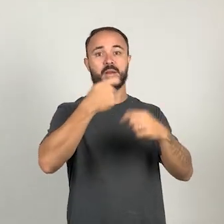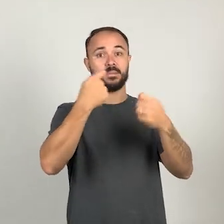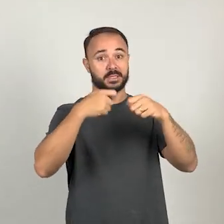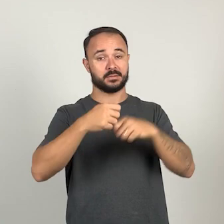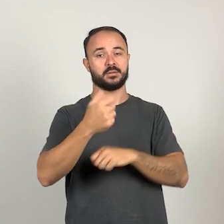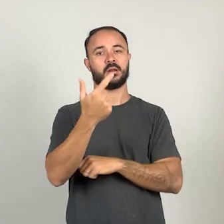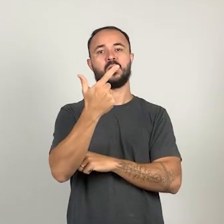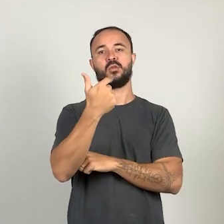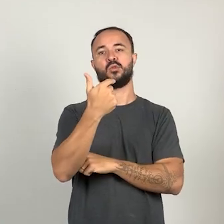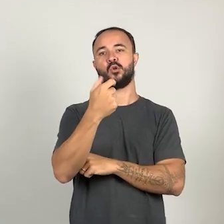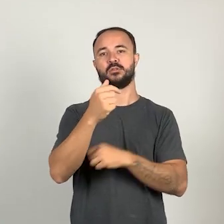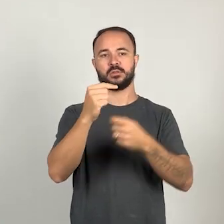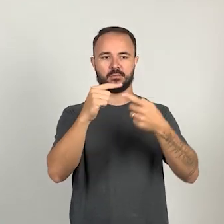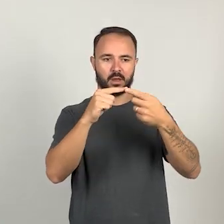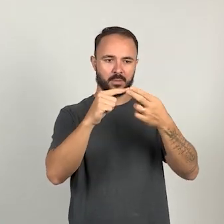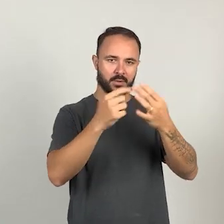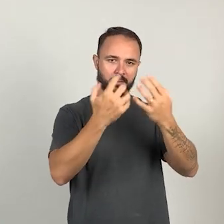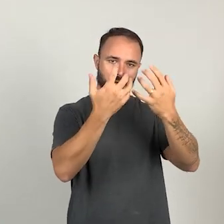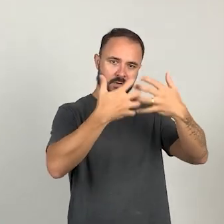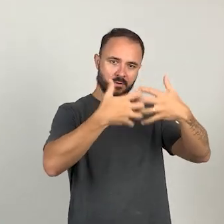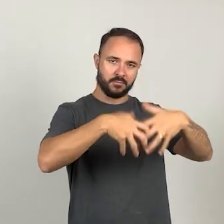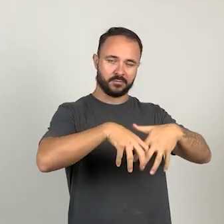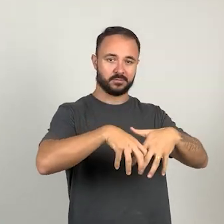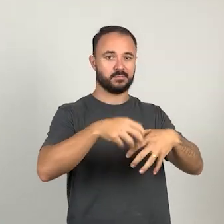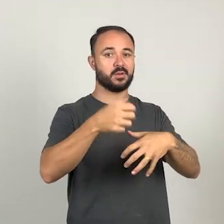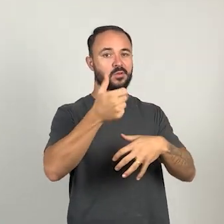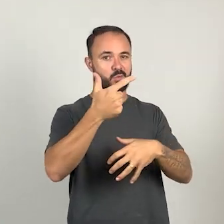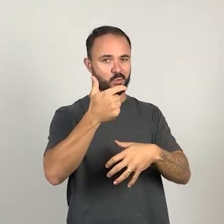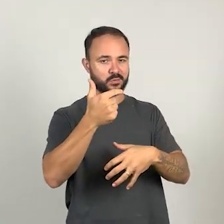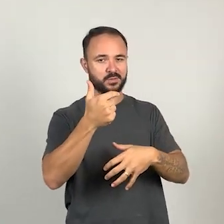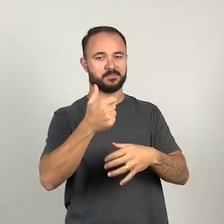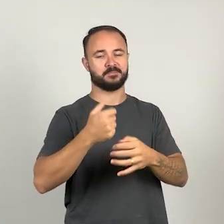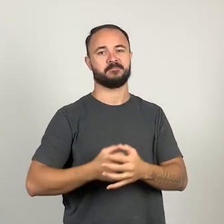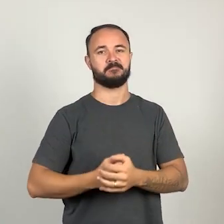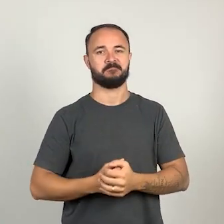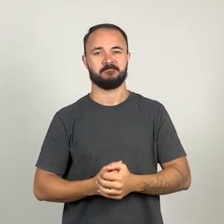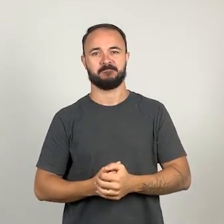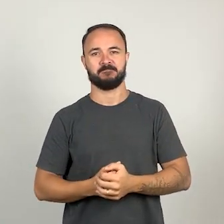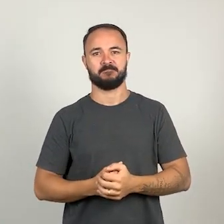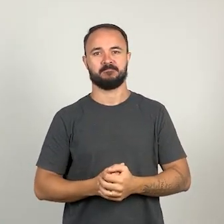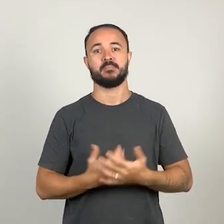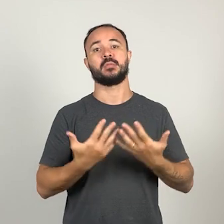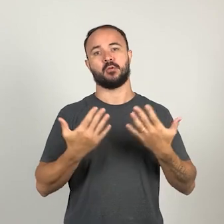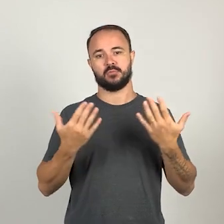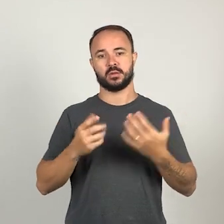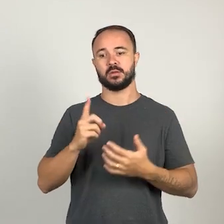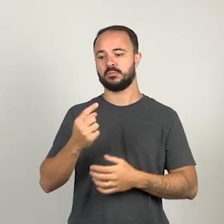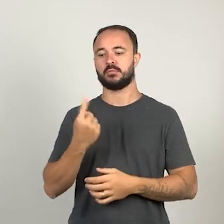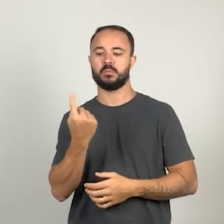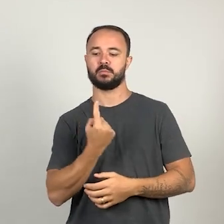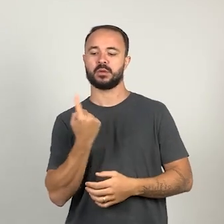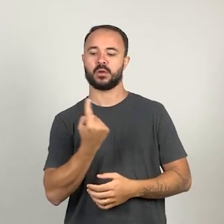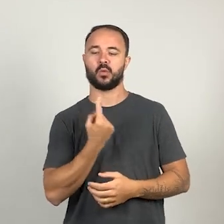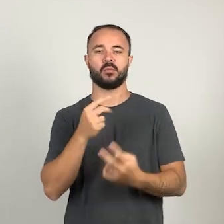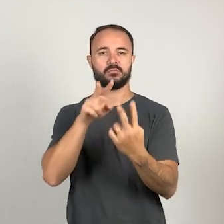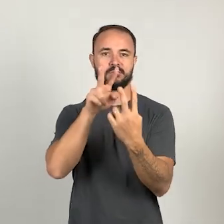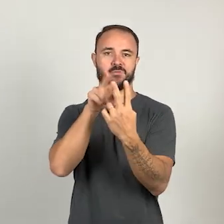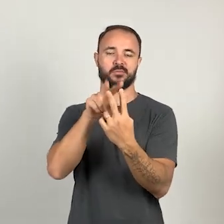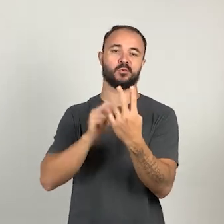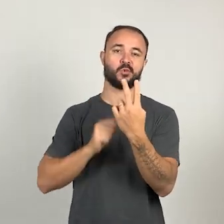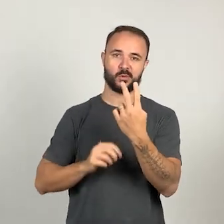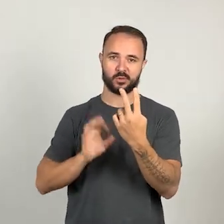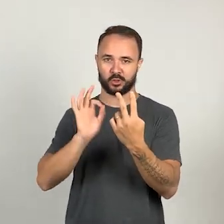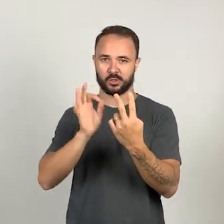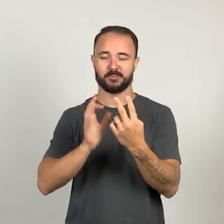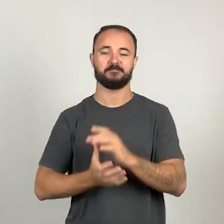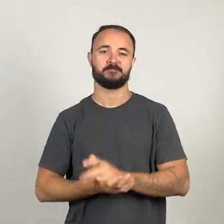embaixo, também para modificar. Então nós temos atualmente 2 peões e o sistema de acionamento